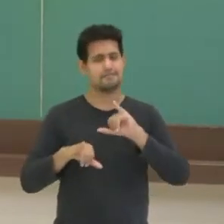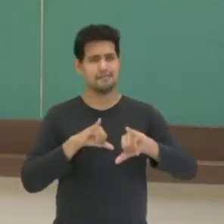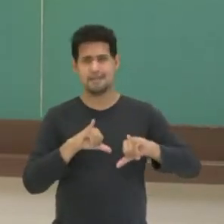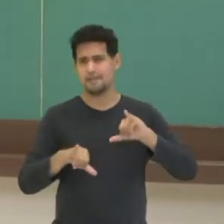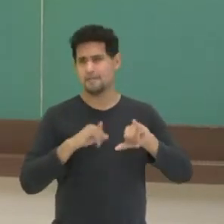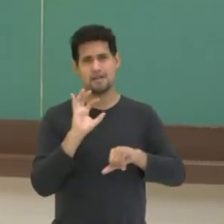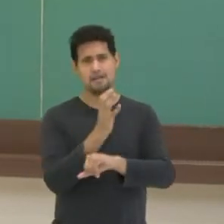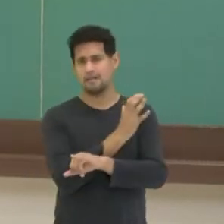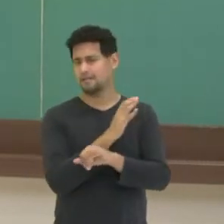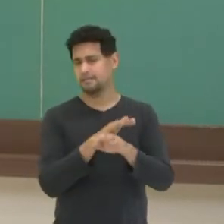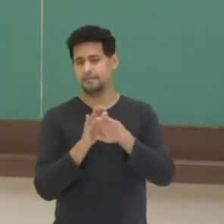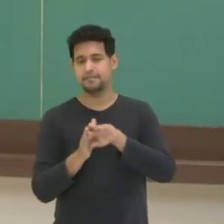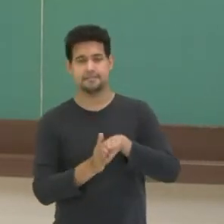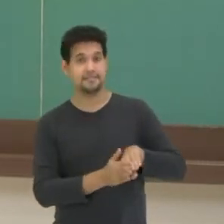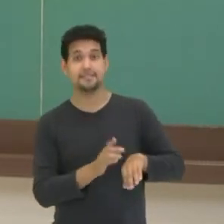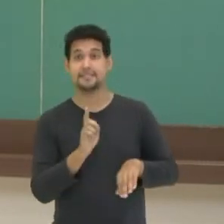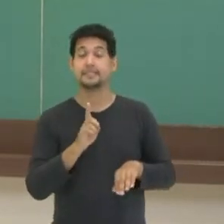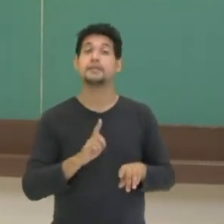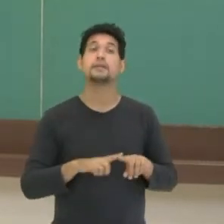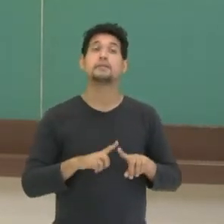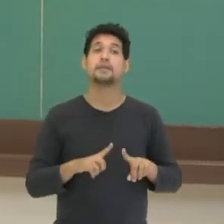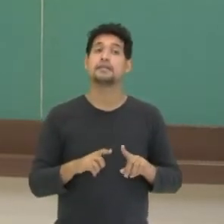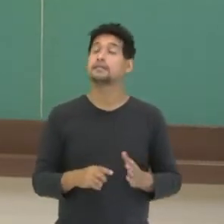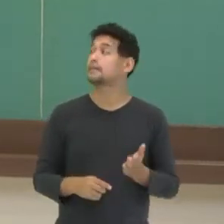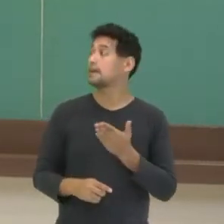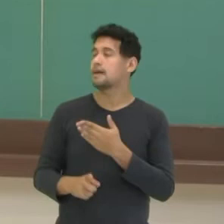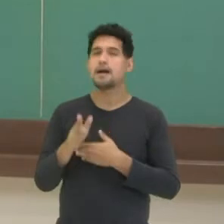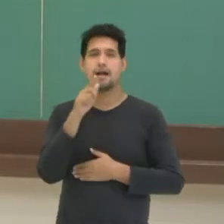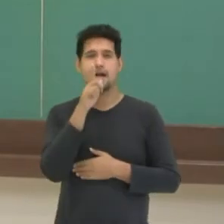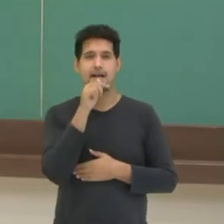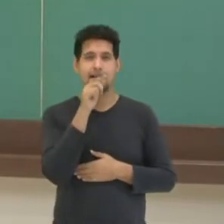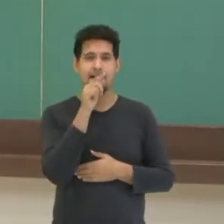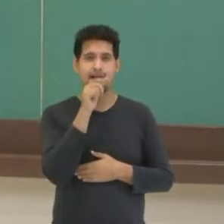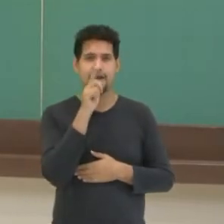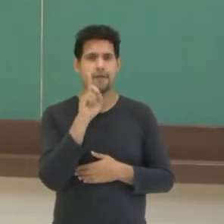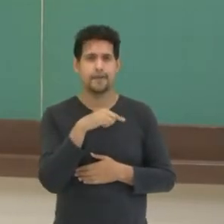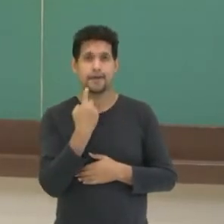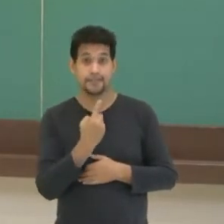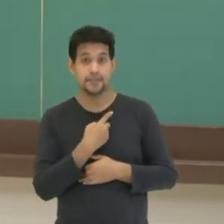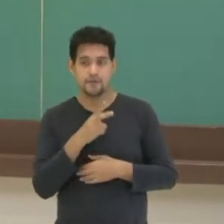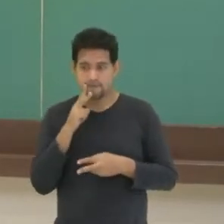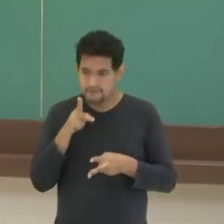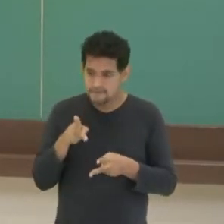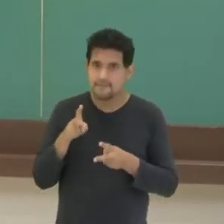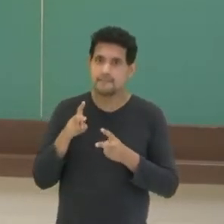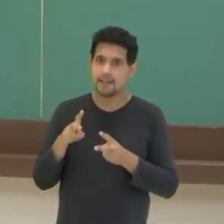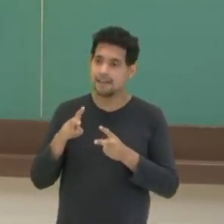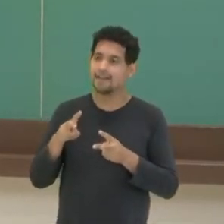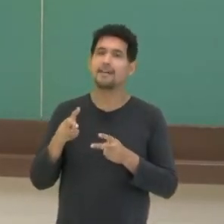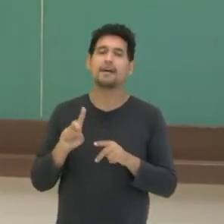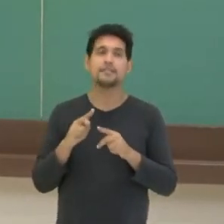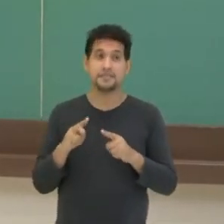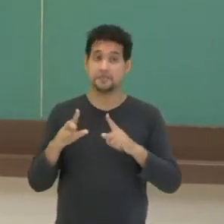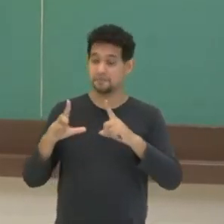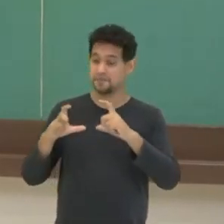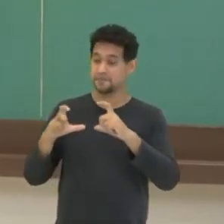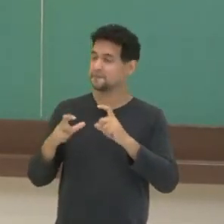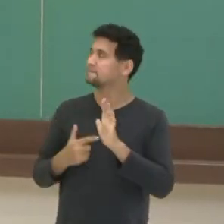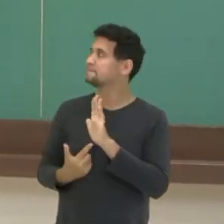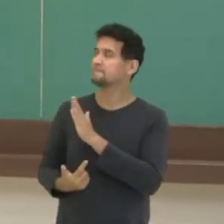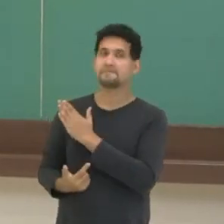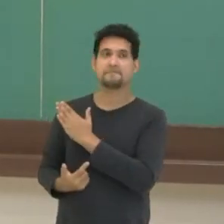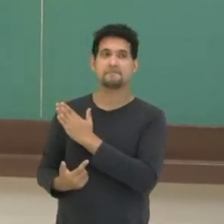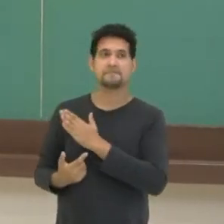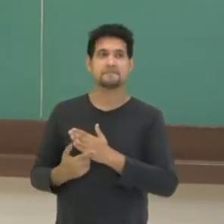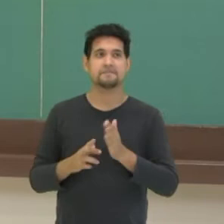não entraremos neste momento. E aqui a água, como nós podemos vê-la, então nós fotografamos e temos aqui